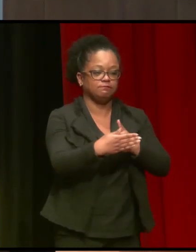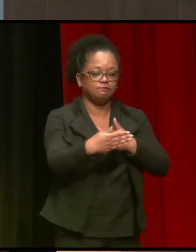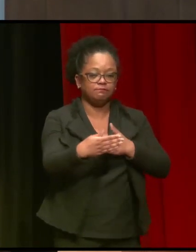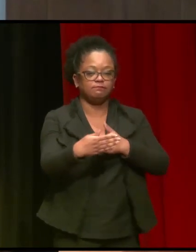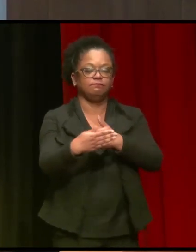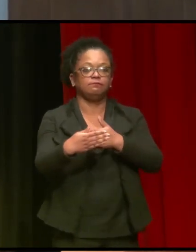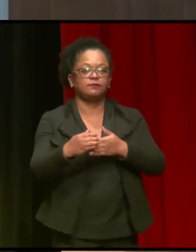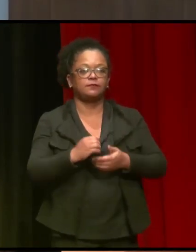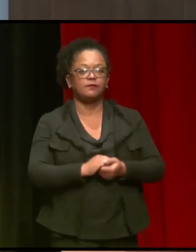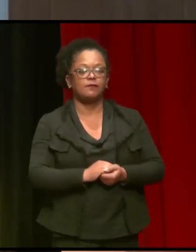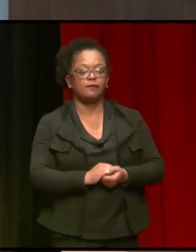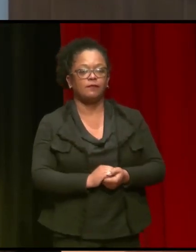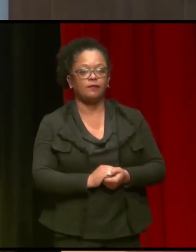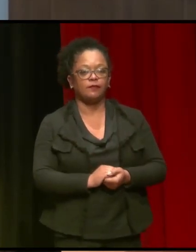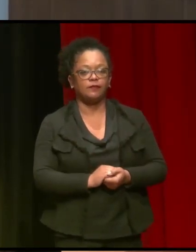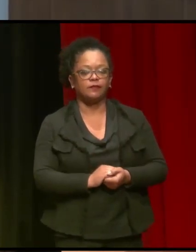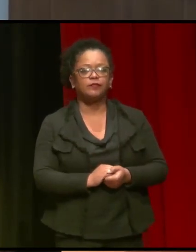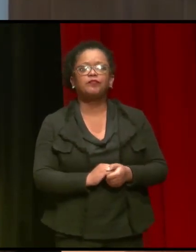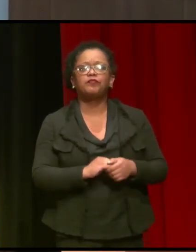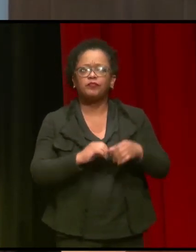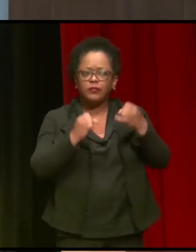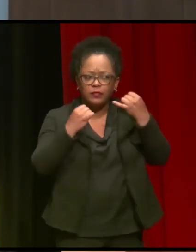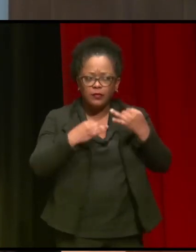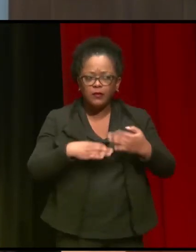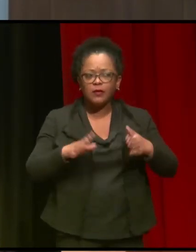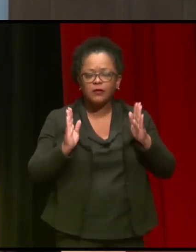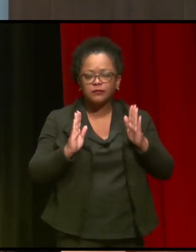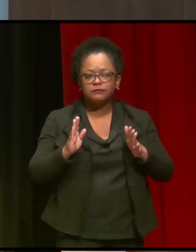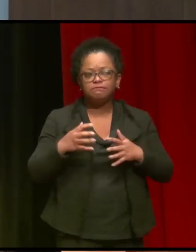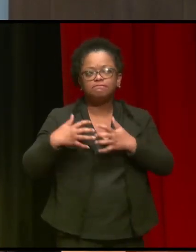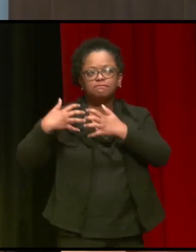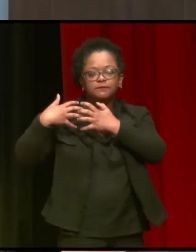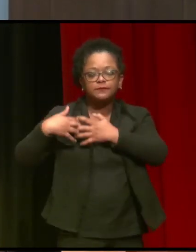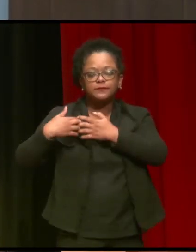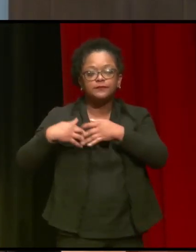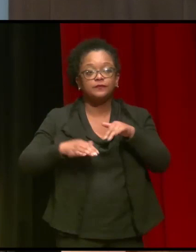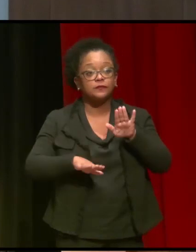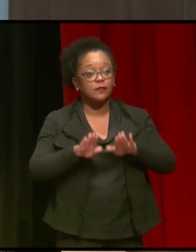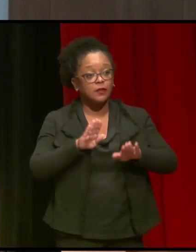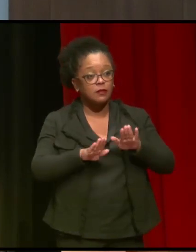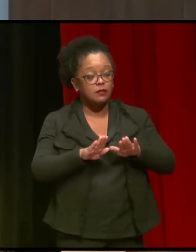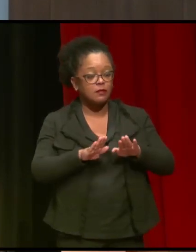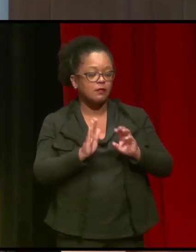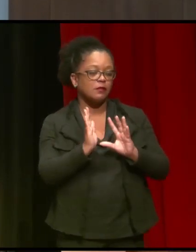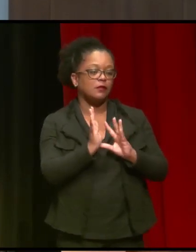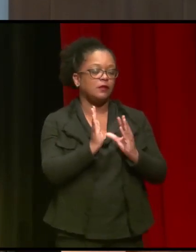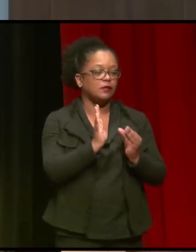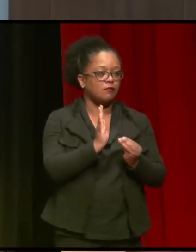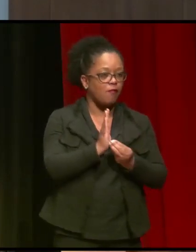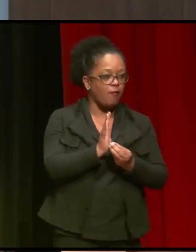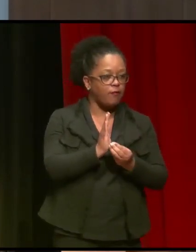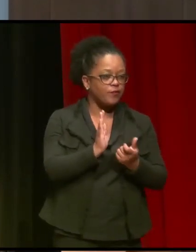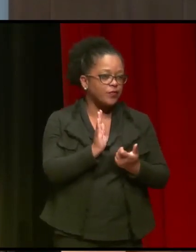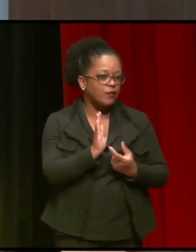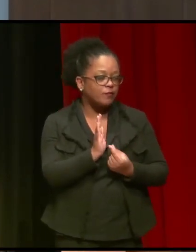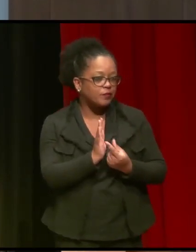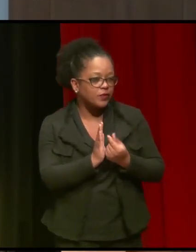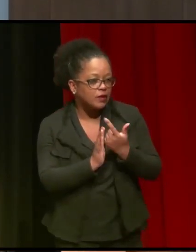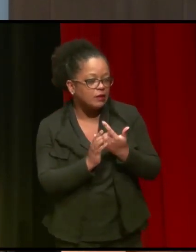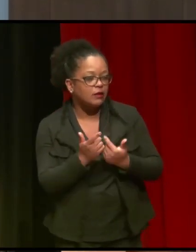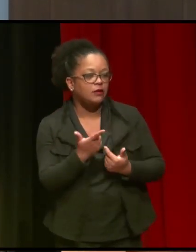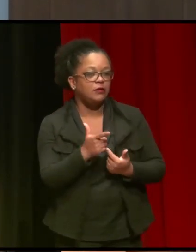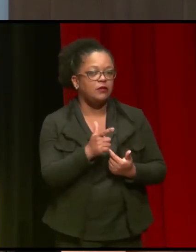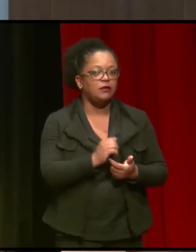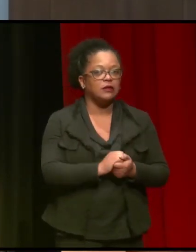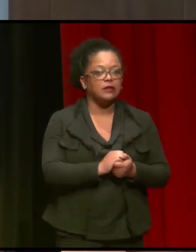Uma coisa que esses dias eu falei, que vocês têm que pensar, às vezes a minha igreja não tem condições, mas a minha igreja tem um monte de